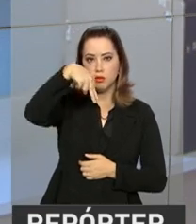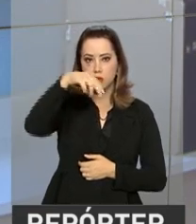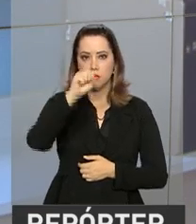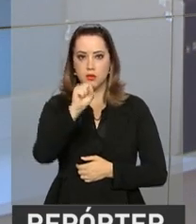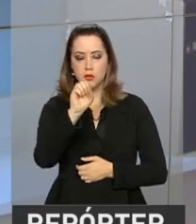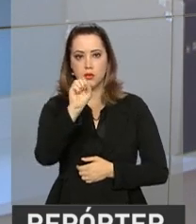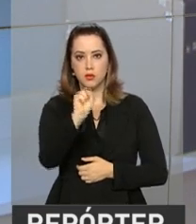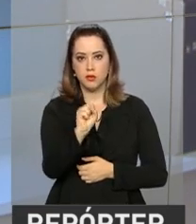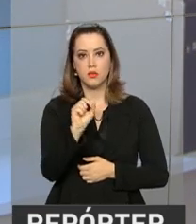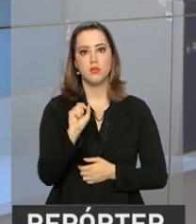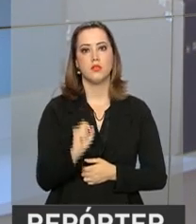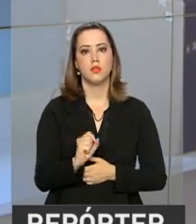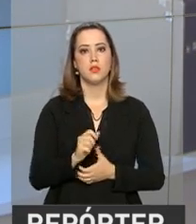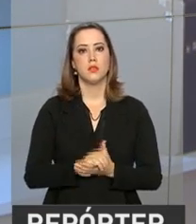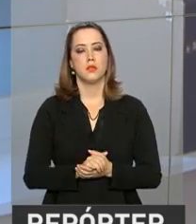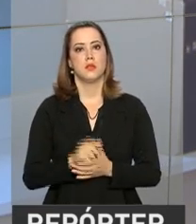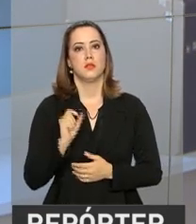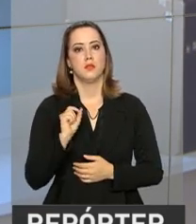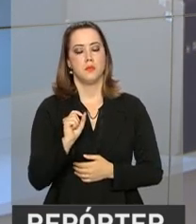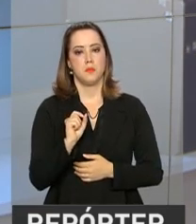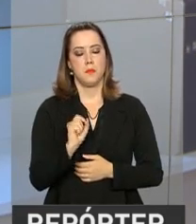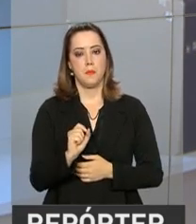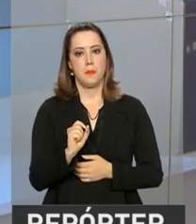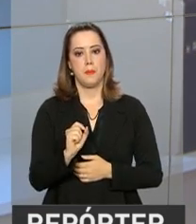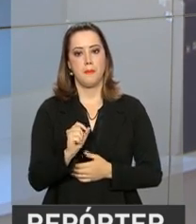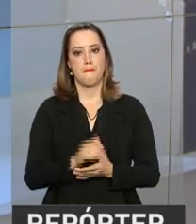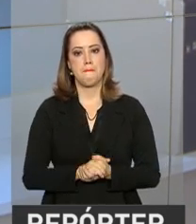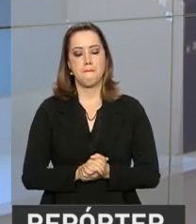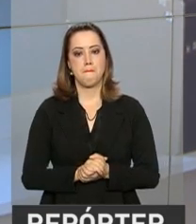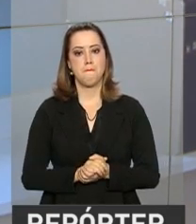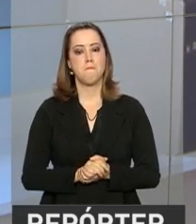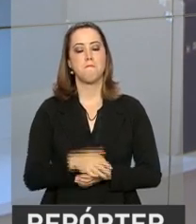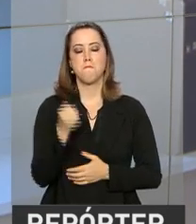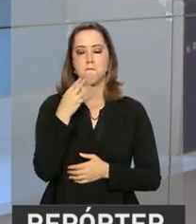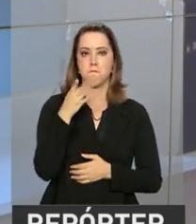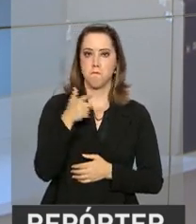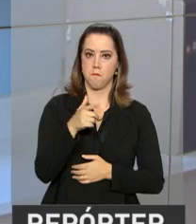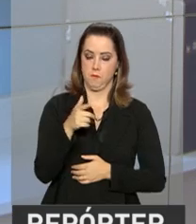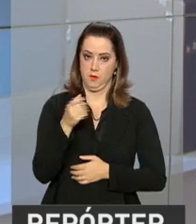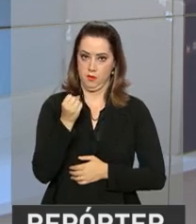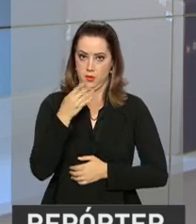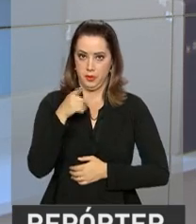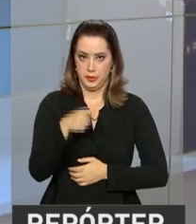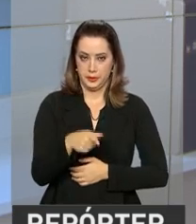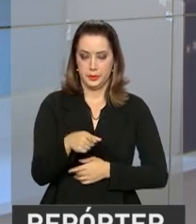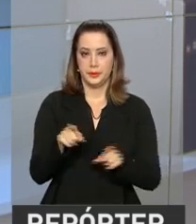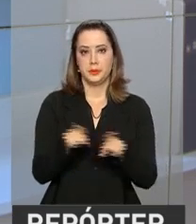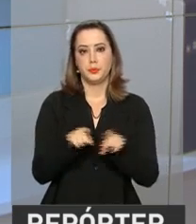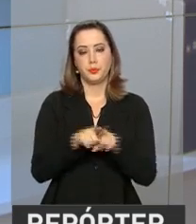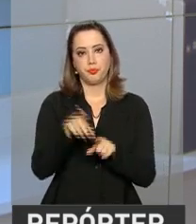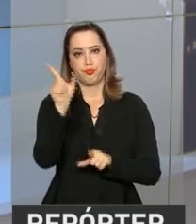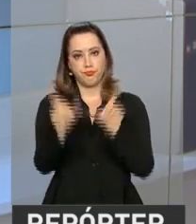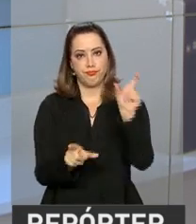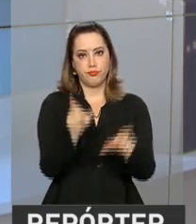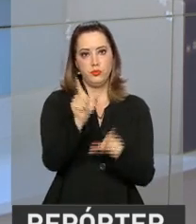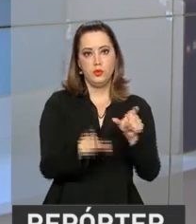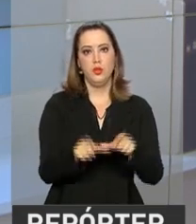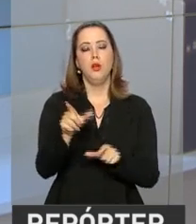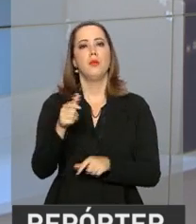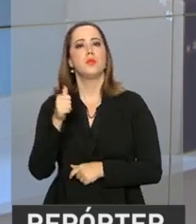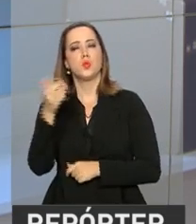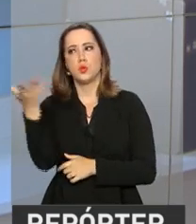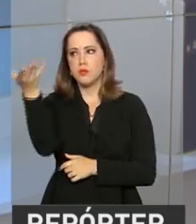Social e não de Seguridade Social como havíamos informado bom e beneficiários de programas sociais vão ter os dados cruzados pelo